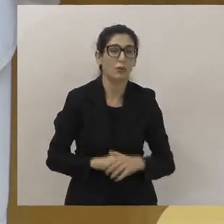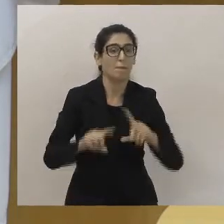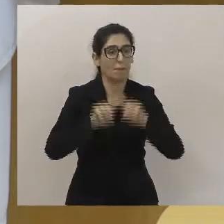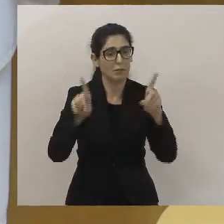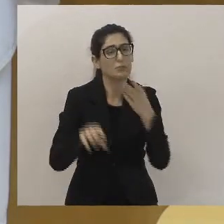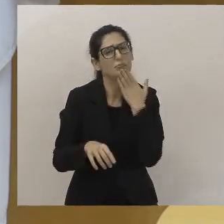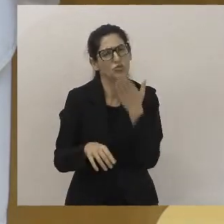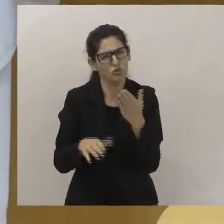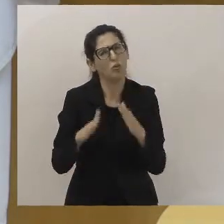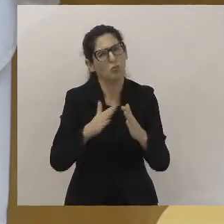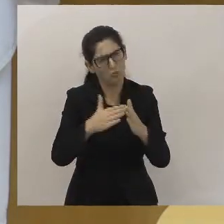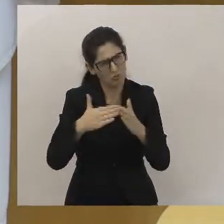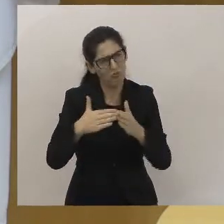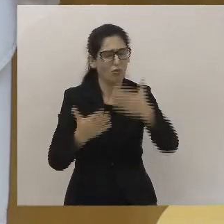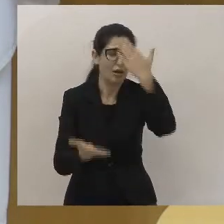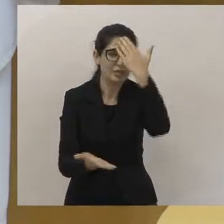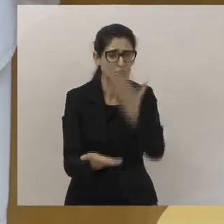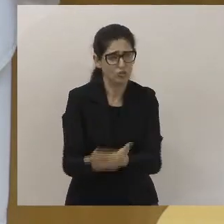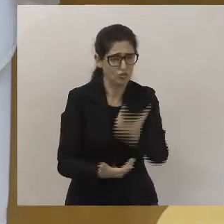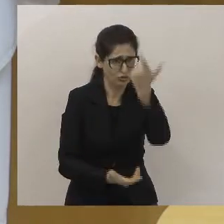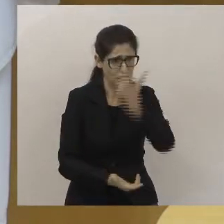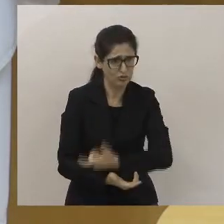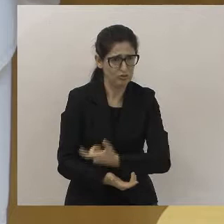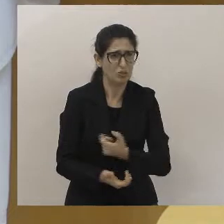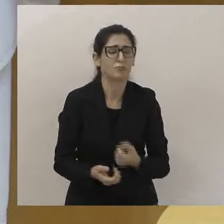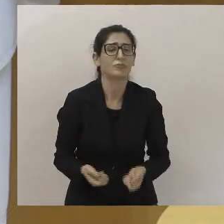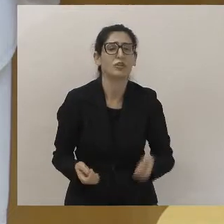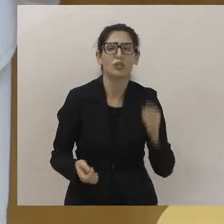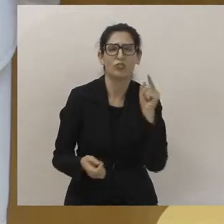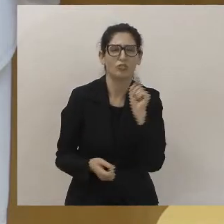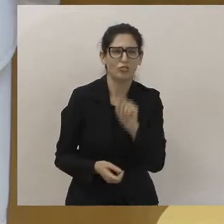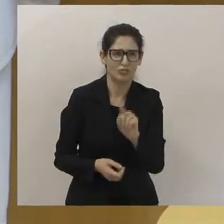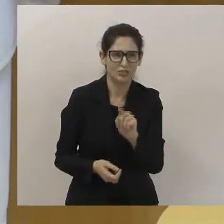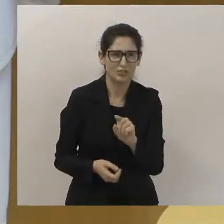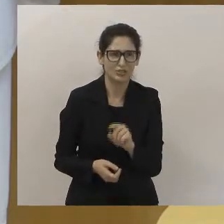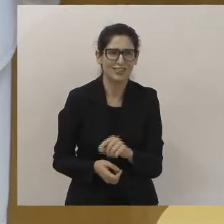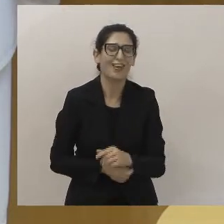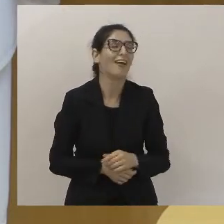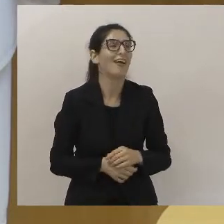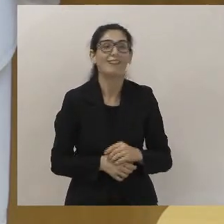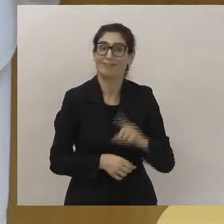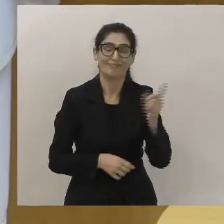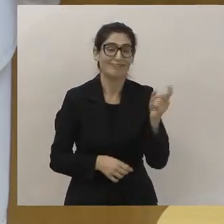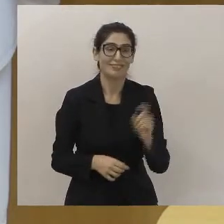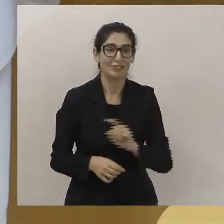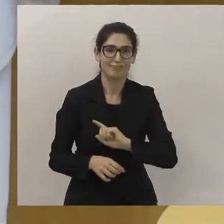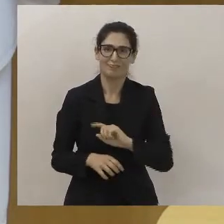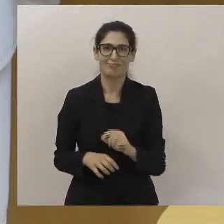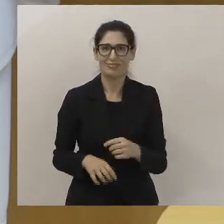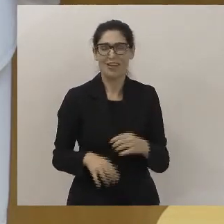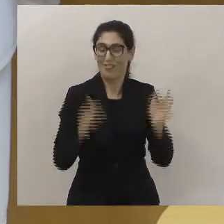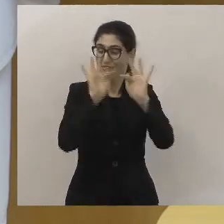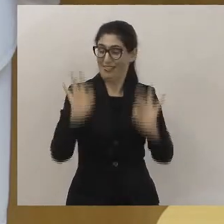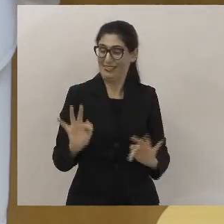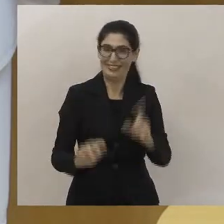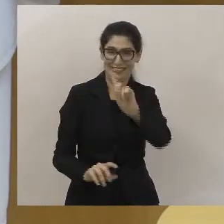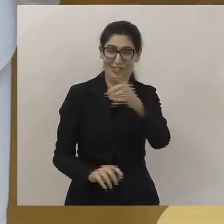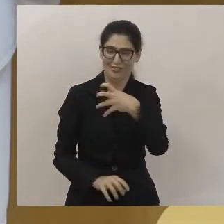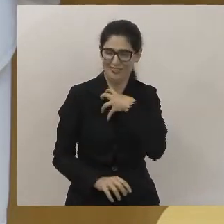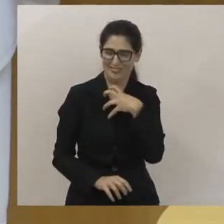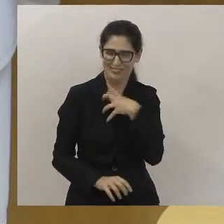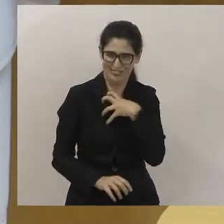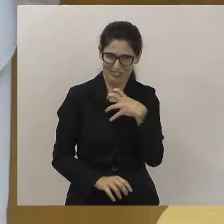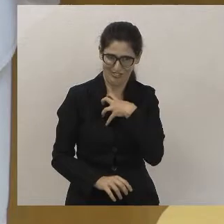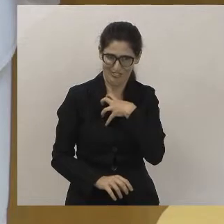vocês um pouco de confiança e se você não se agradar o efeito daqui até o final deste